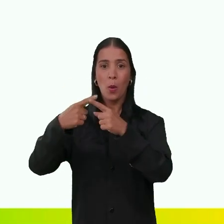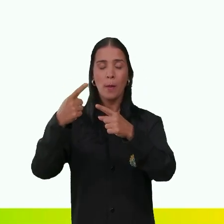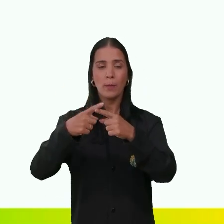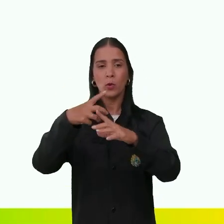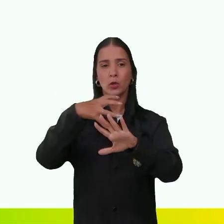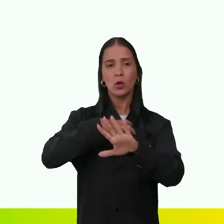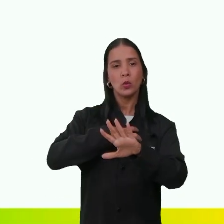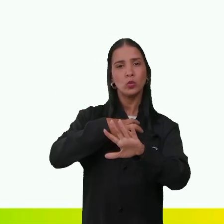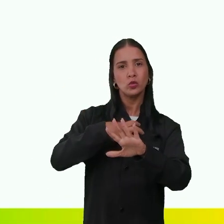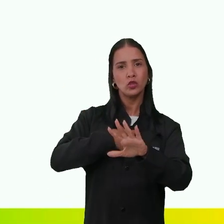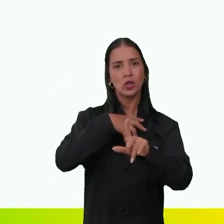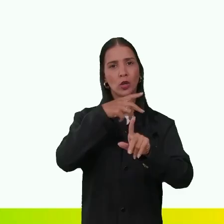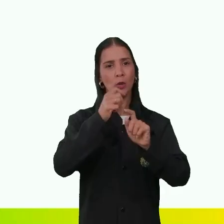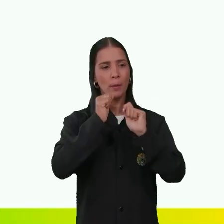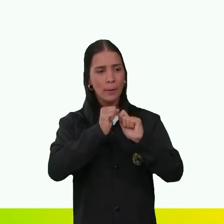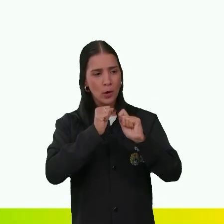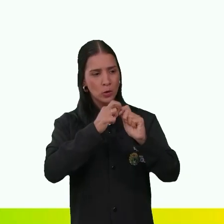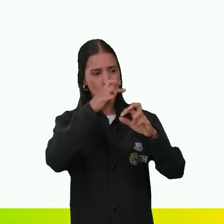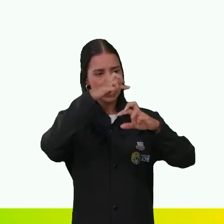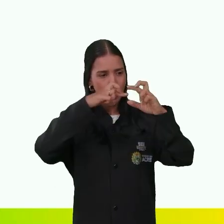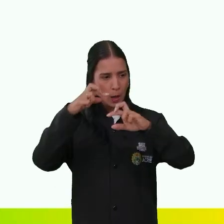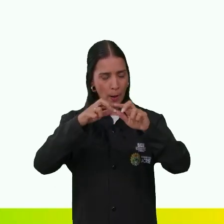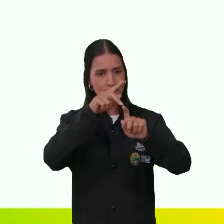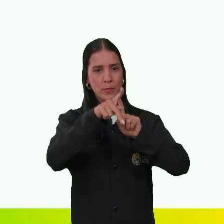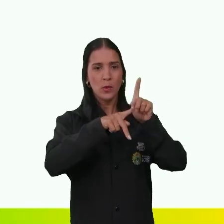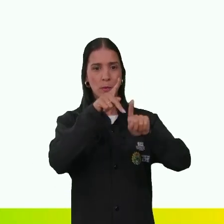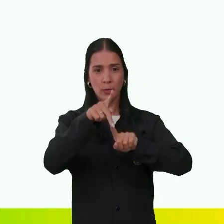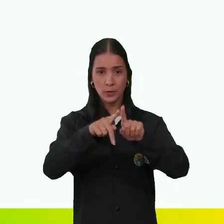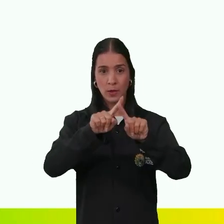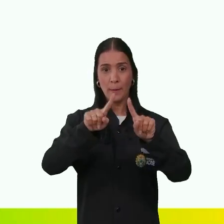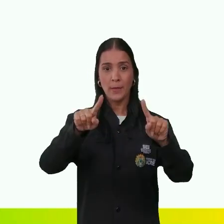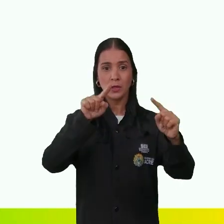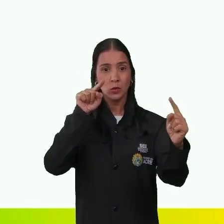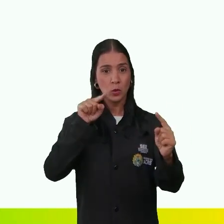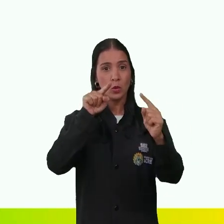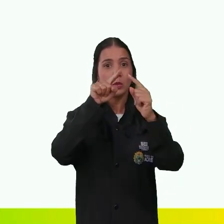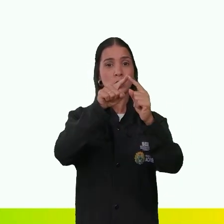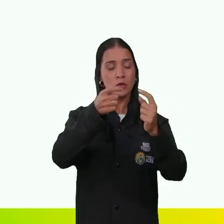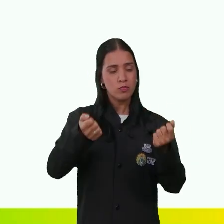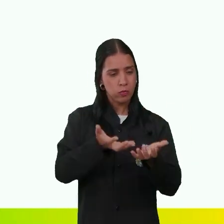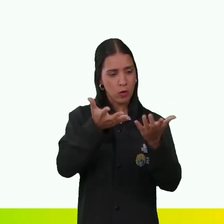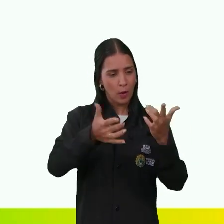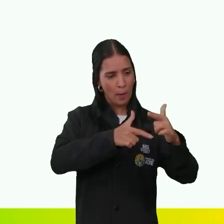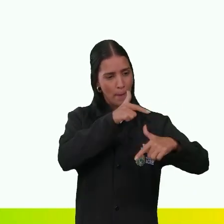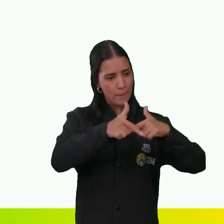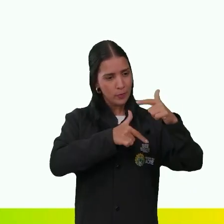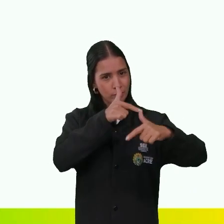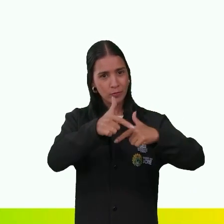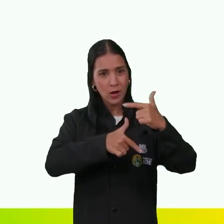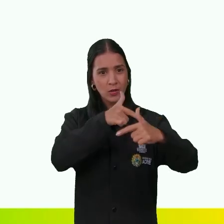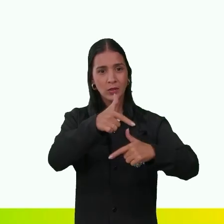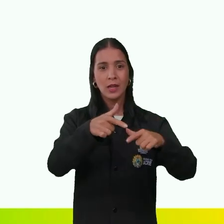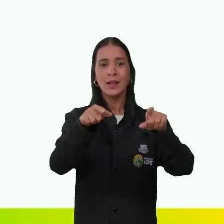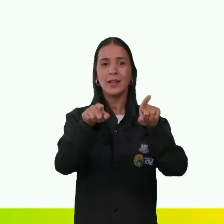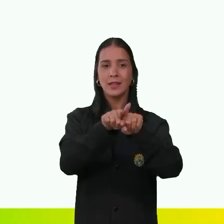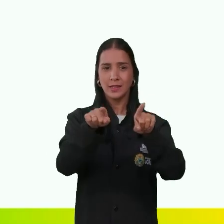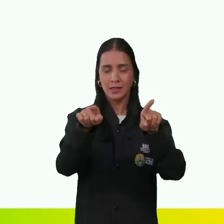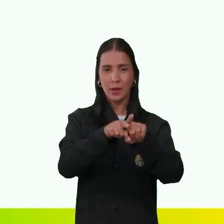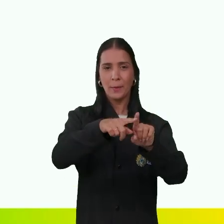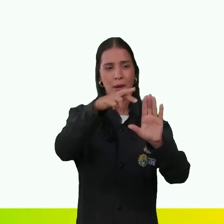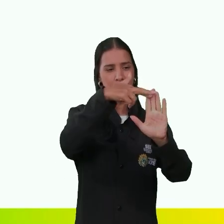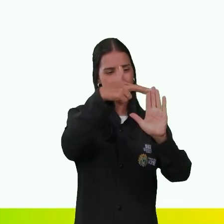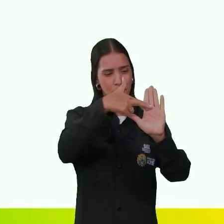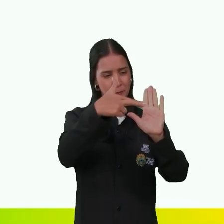população com o objetivo de otimizar a produtividade, ou seja, o trabalho, e a conformidade com